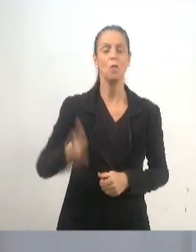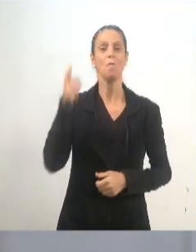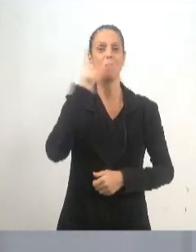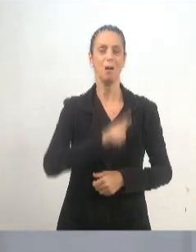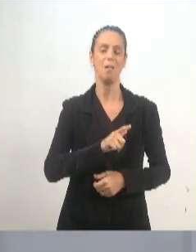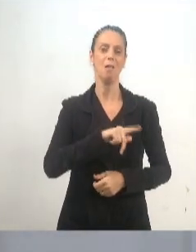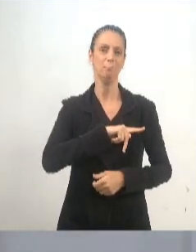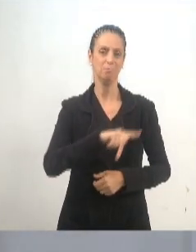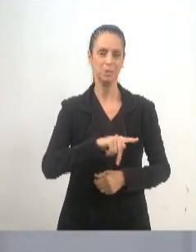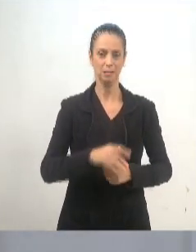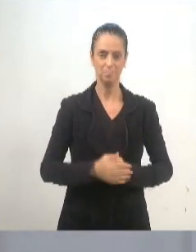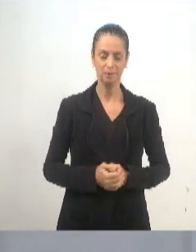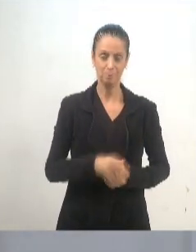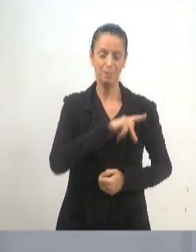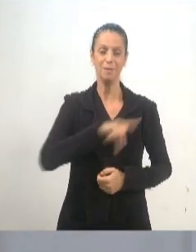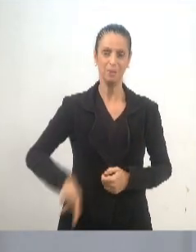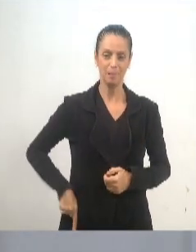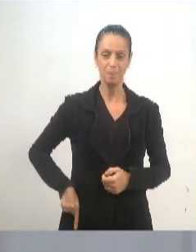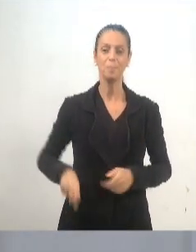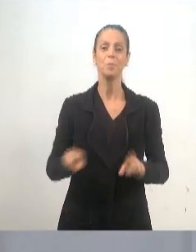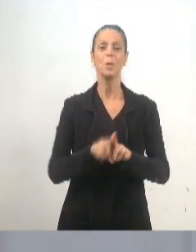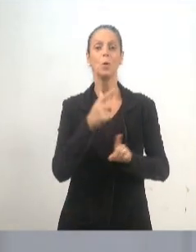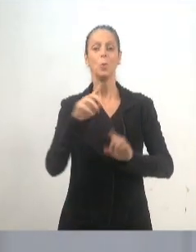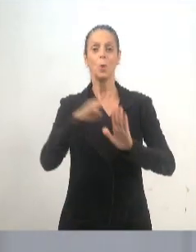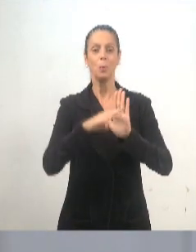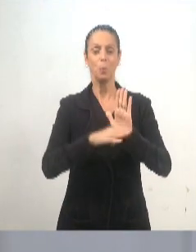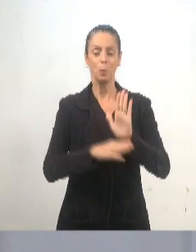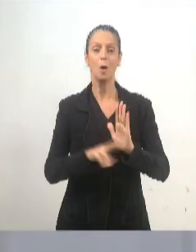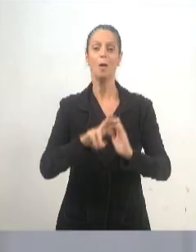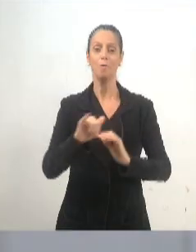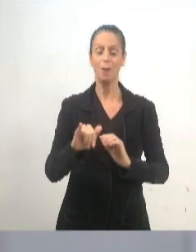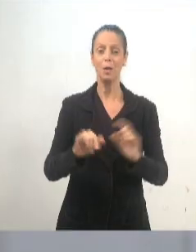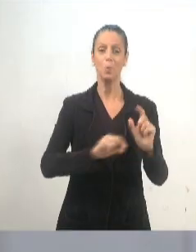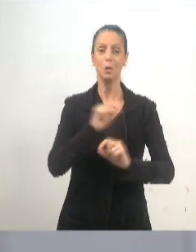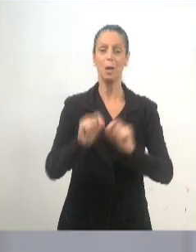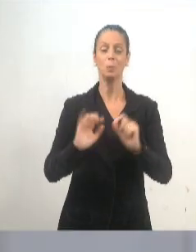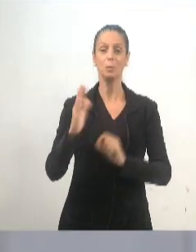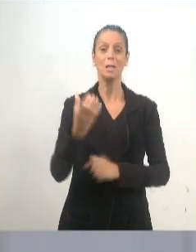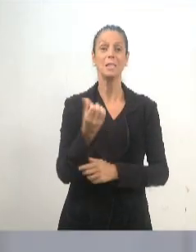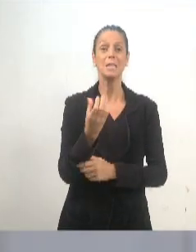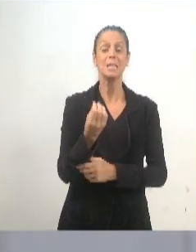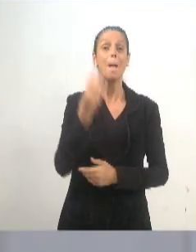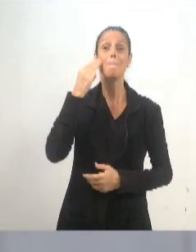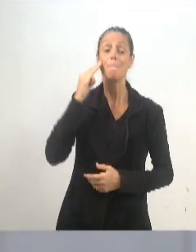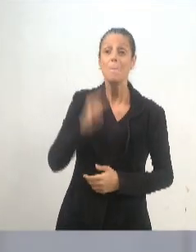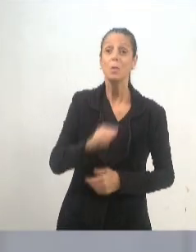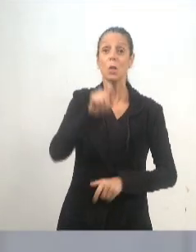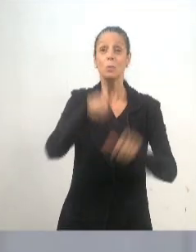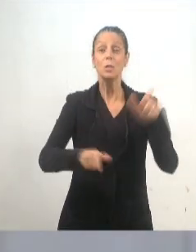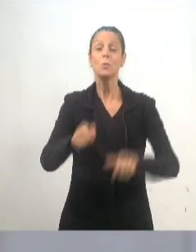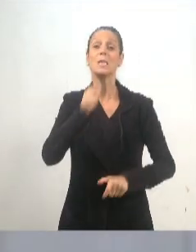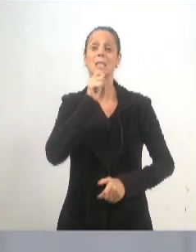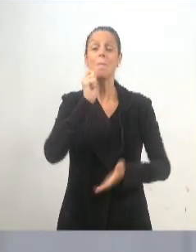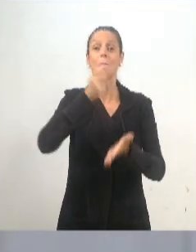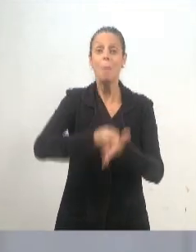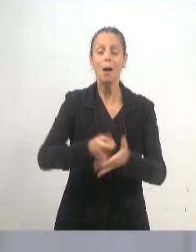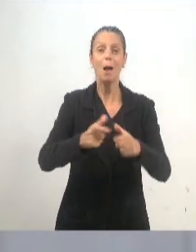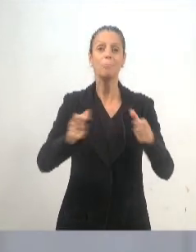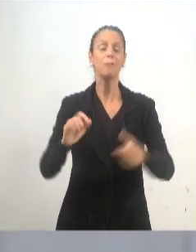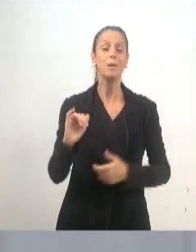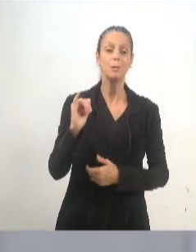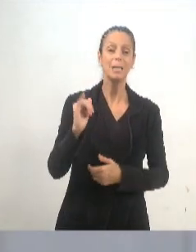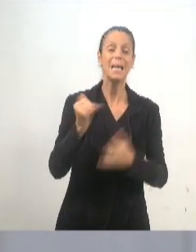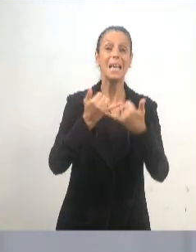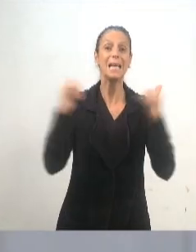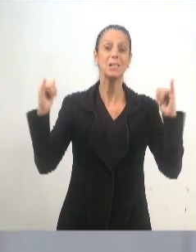também o programa que vai deixar aproximadamente 60 milhões de brasileiros sem pagar a conta de energia. Cidadão blumenauense, tem 60